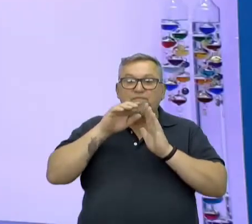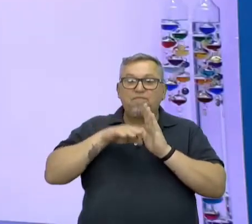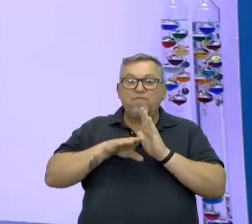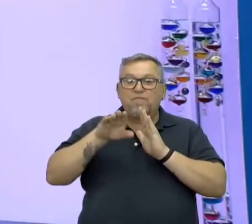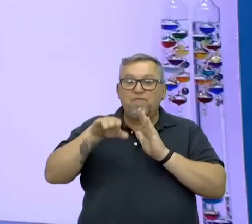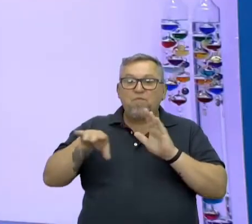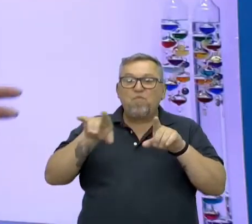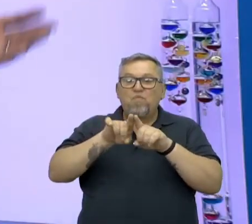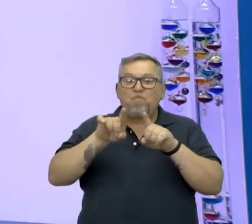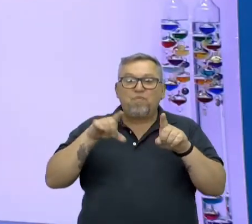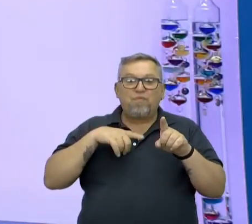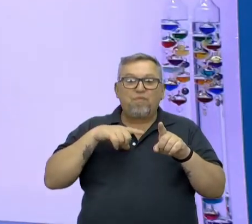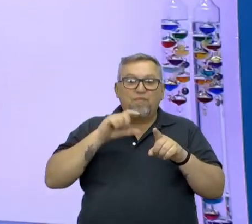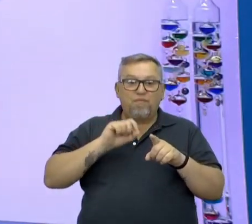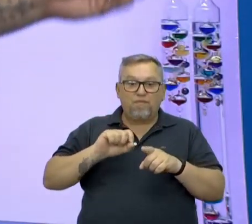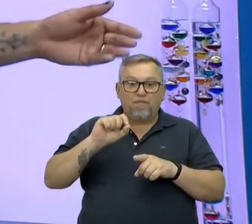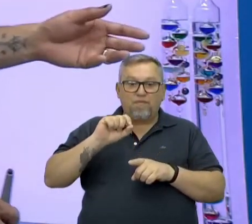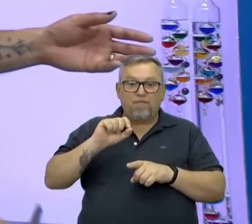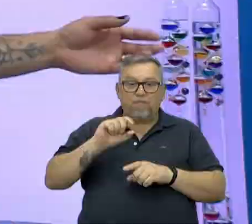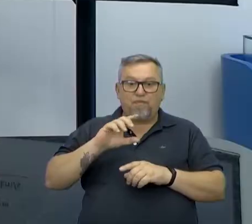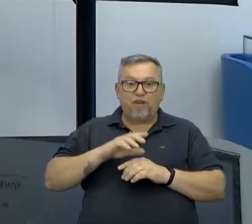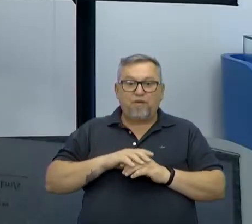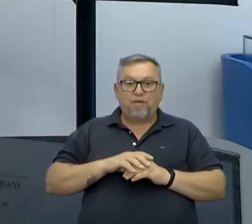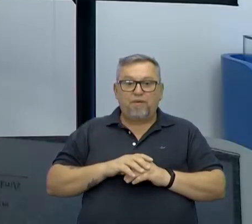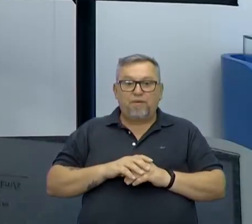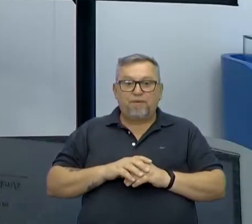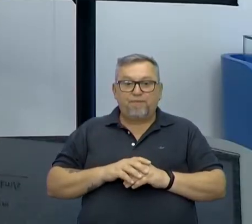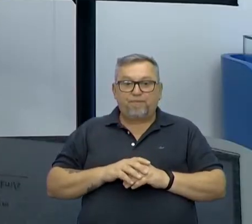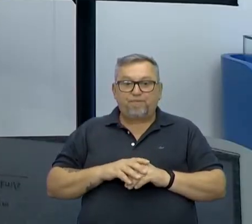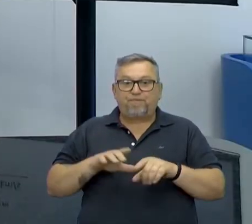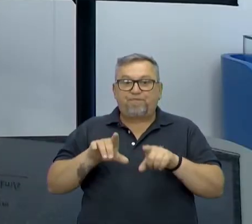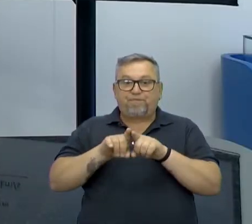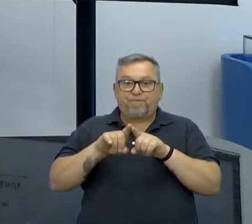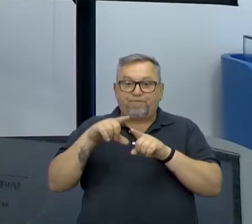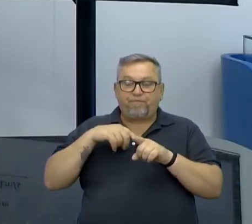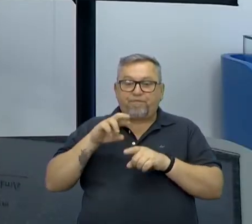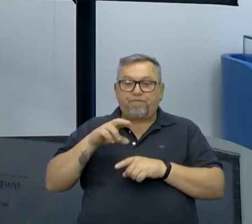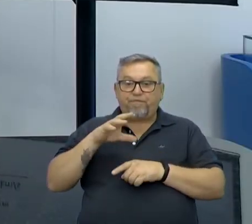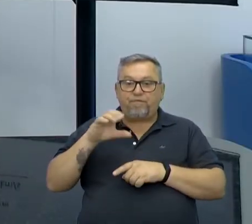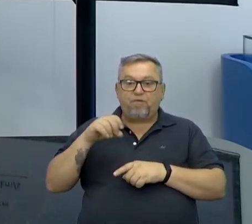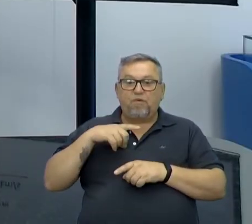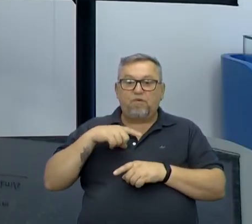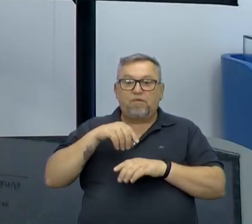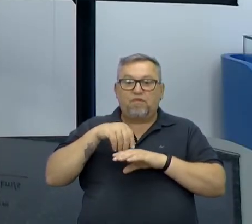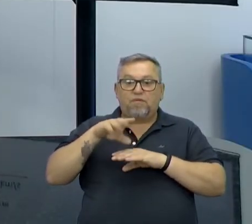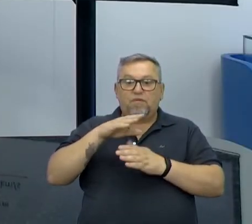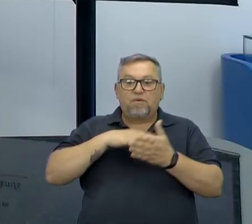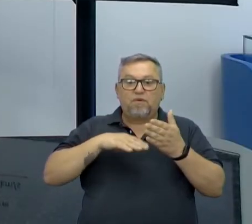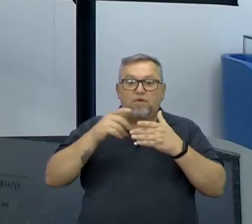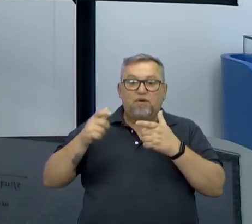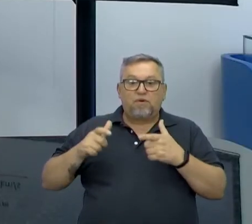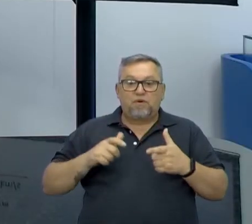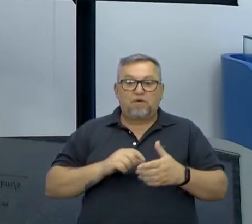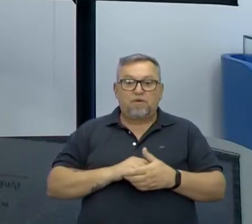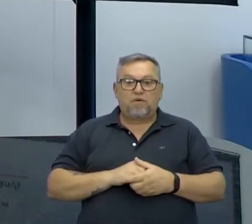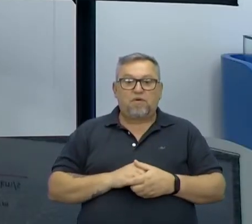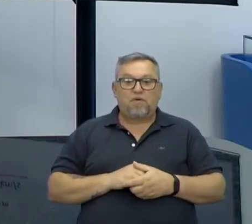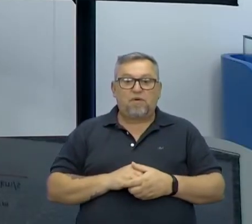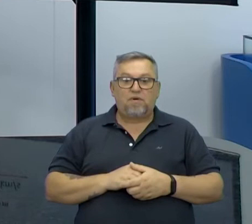né? Como você tem um ponto aqui, né? No caso, essa radiação está sendo transmitida em todas as direções aí. Uma forma